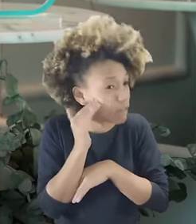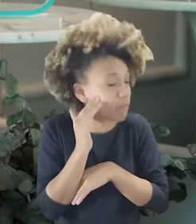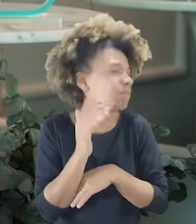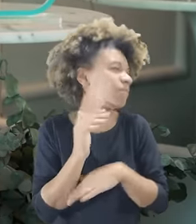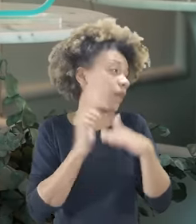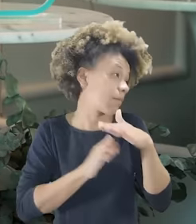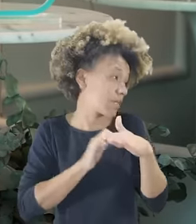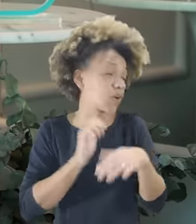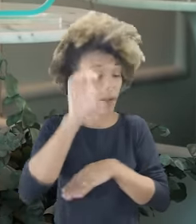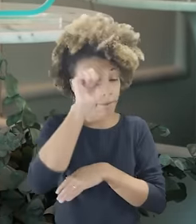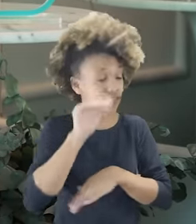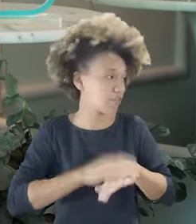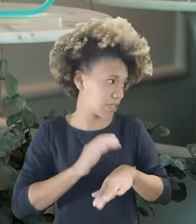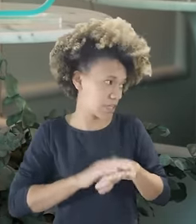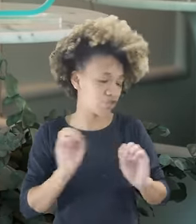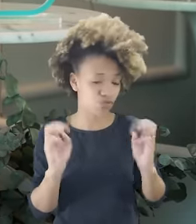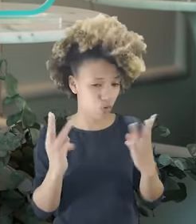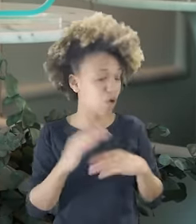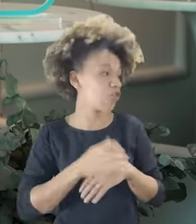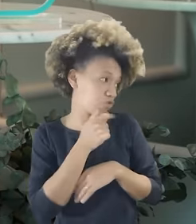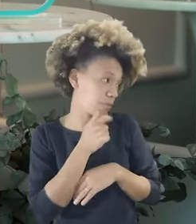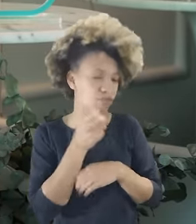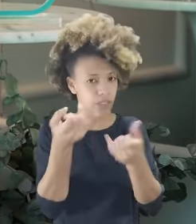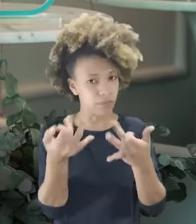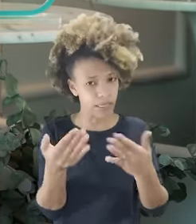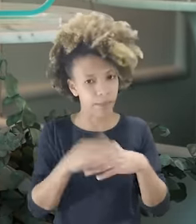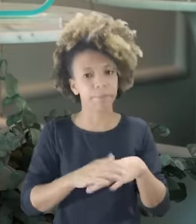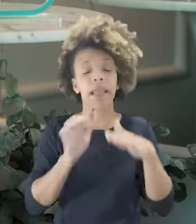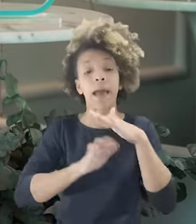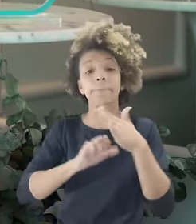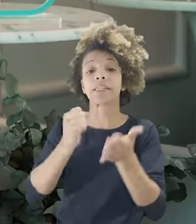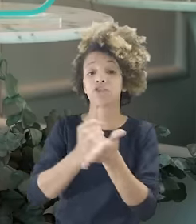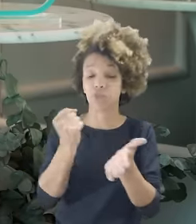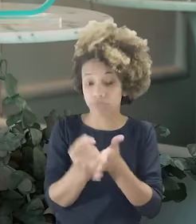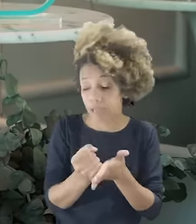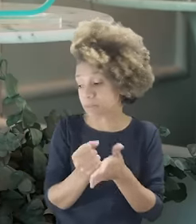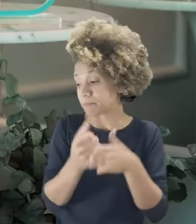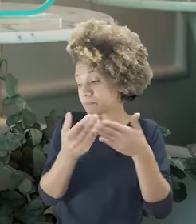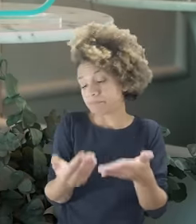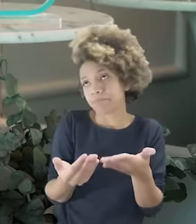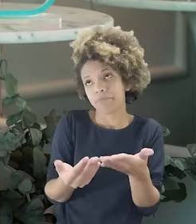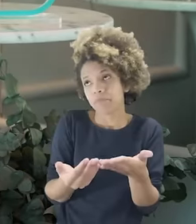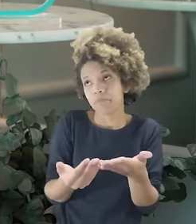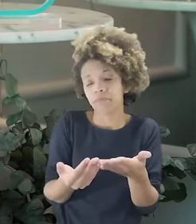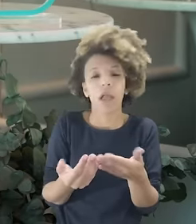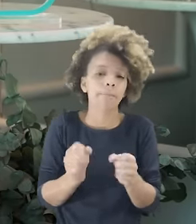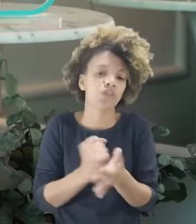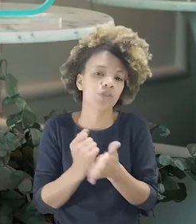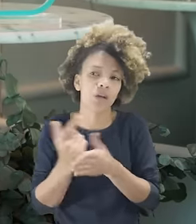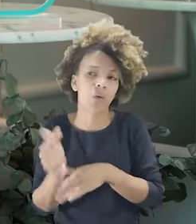que entender corporativo uma coisa que eu aprendi a fazer show corporativo de comédia só vou explicar corporativo quando a empresa te contrata e o cara